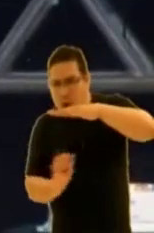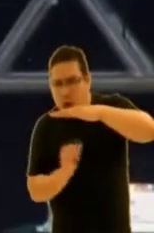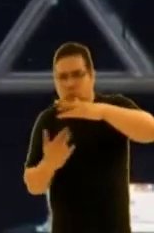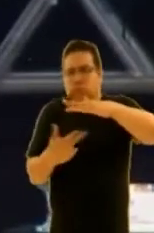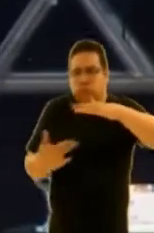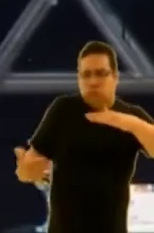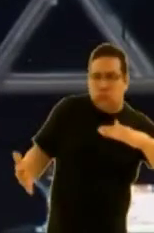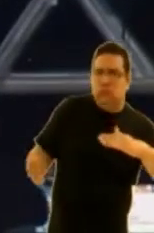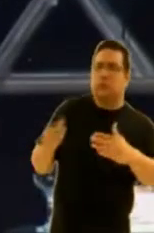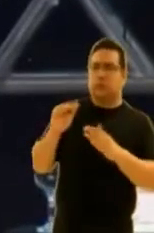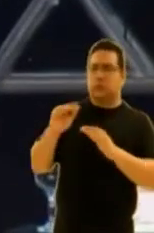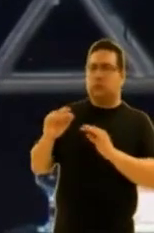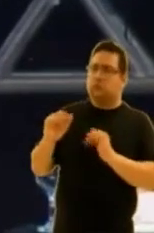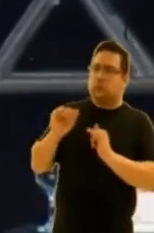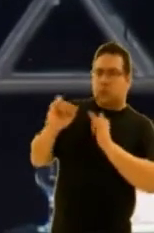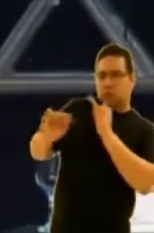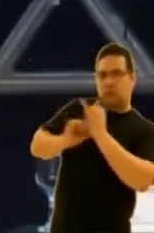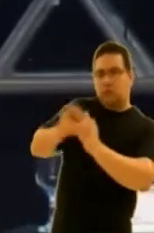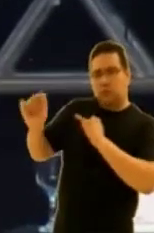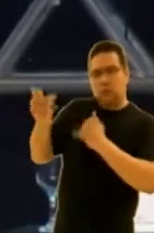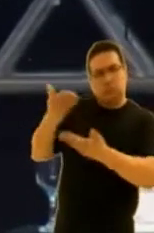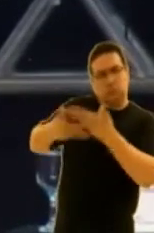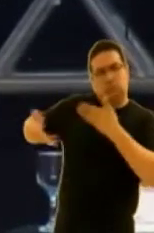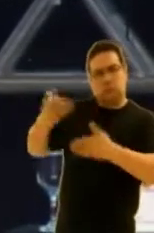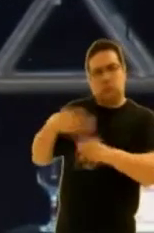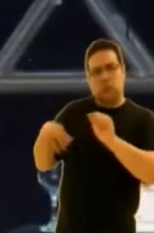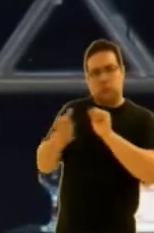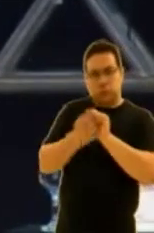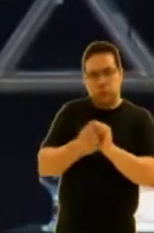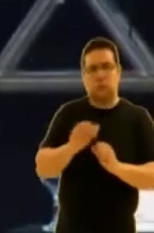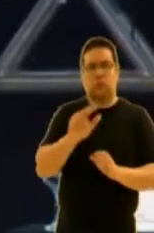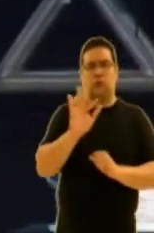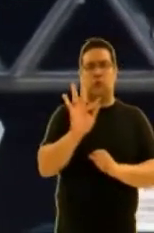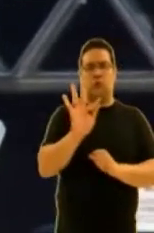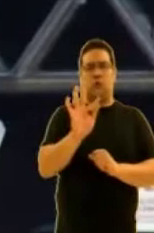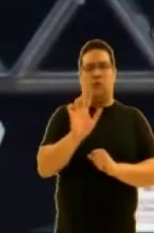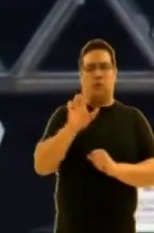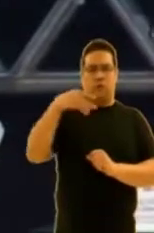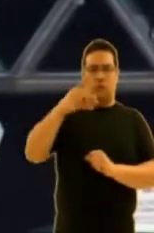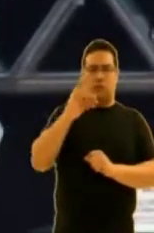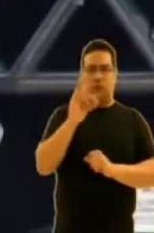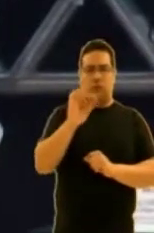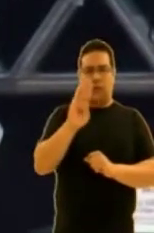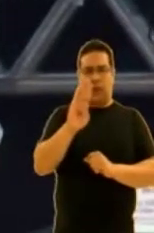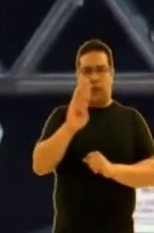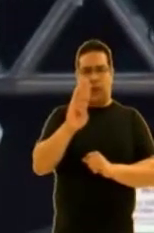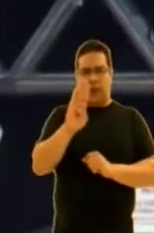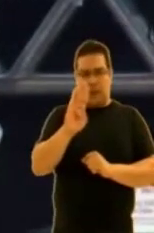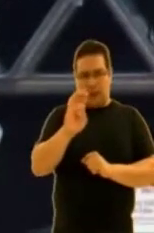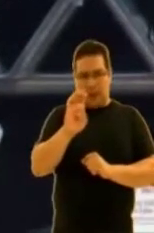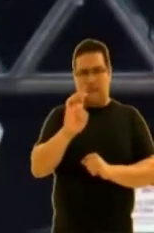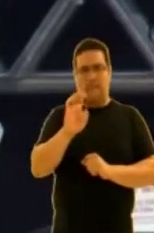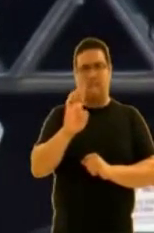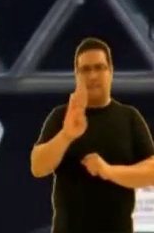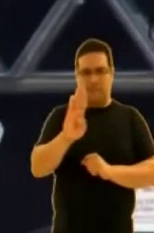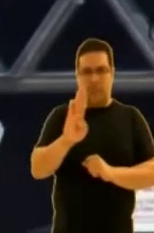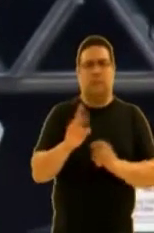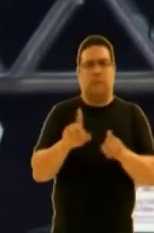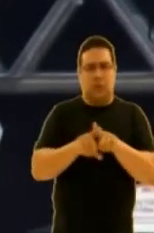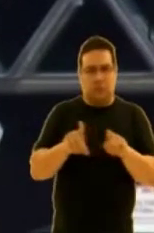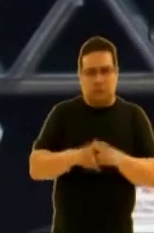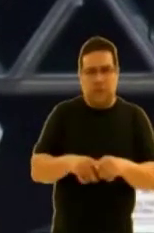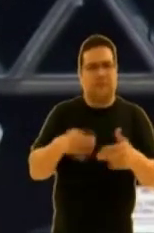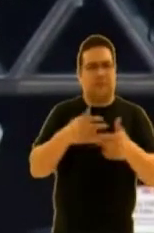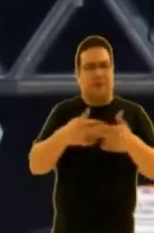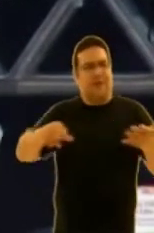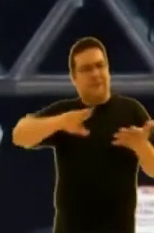especialmente no período de formulação do Fundeb, nas lutas históricas do movimento das fraldas